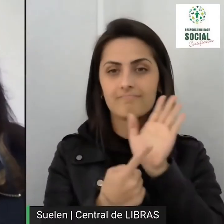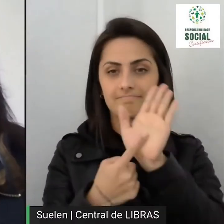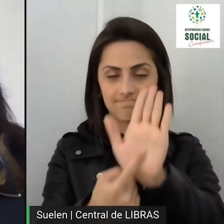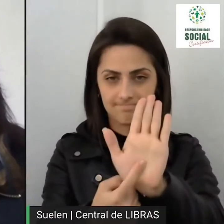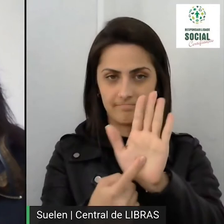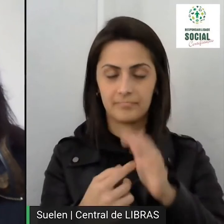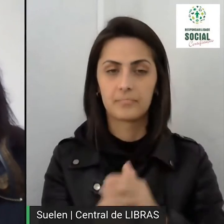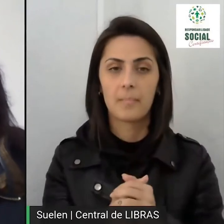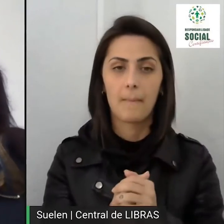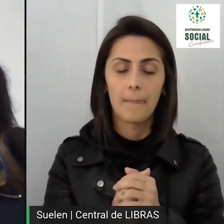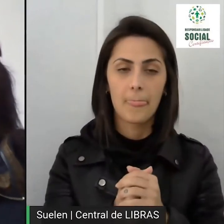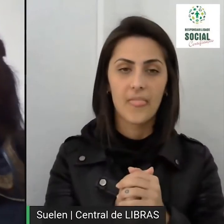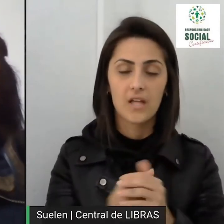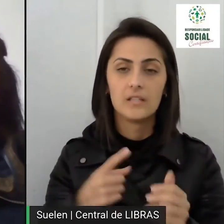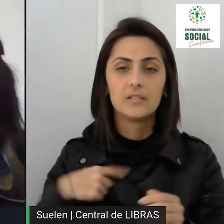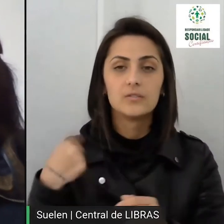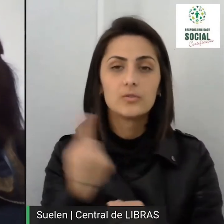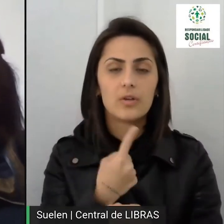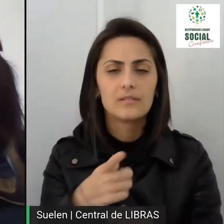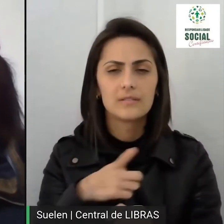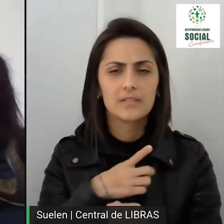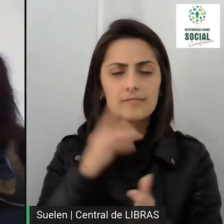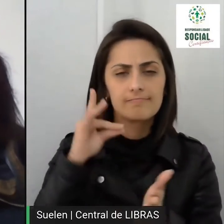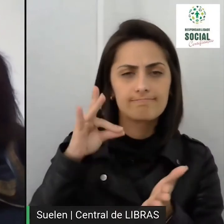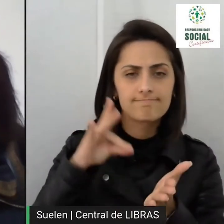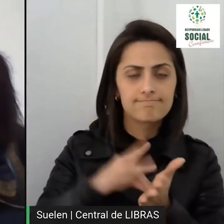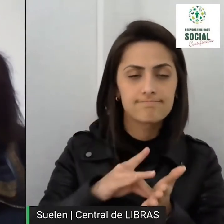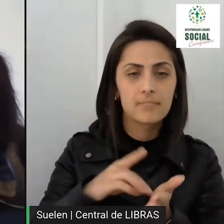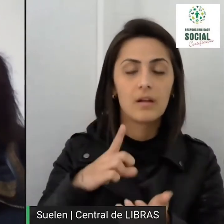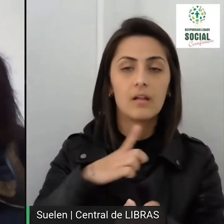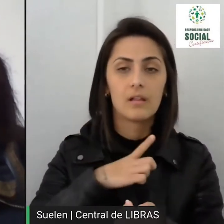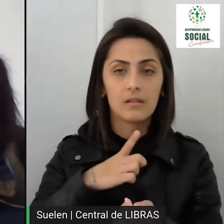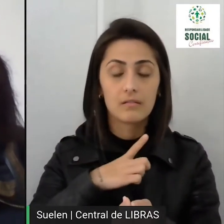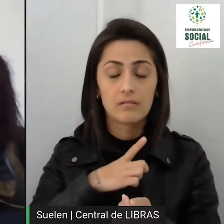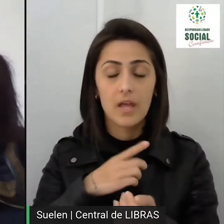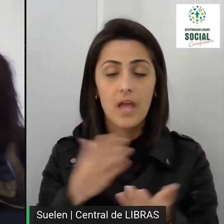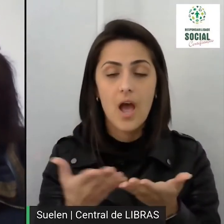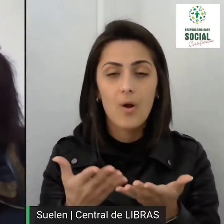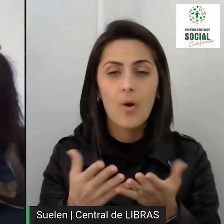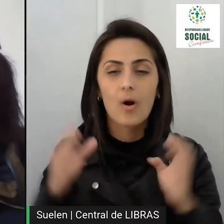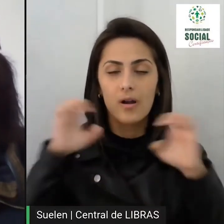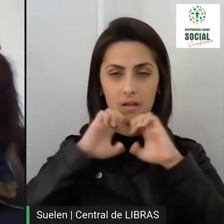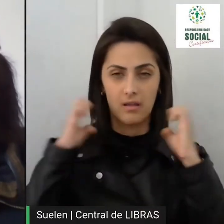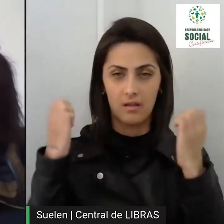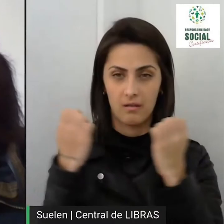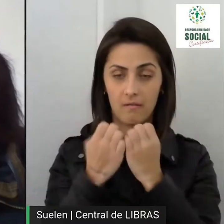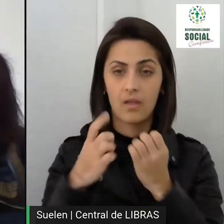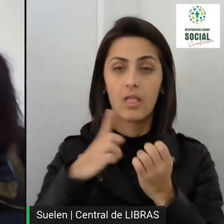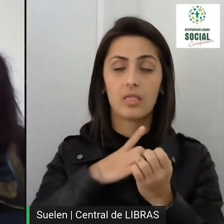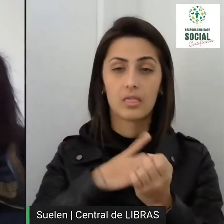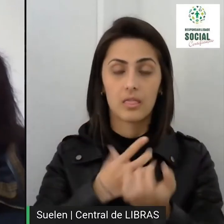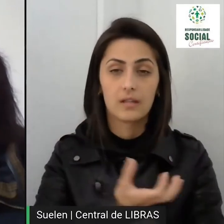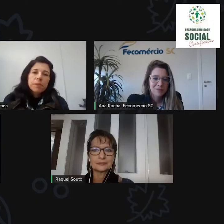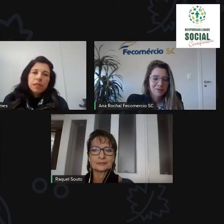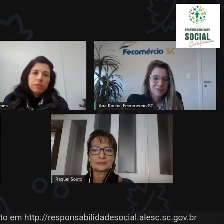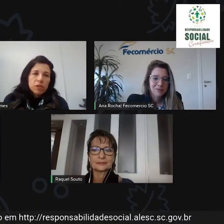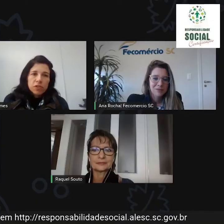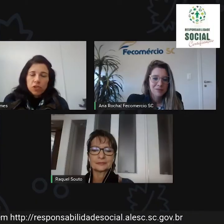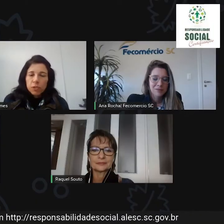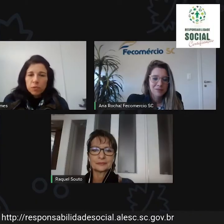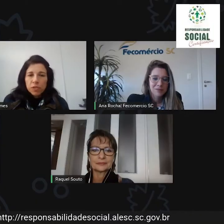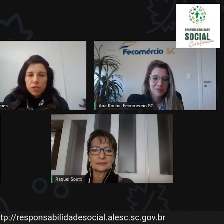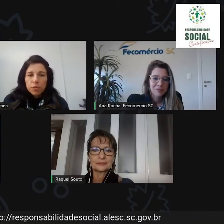Regional de Contabilidade de saco importância do preenchimento o quadro do formulário para este ano e também do Balanço socioambiental